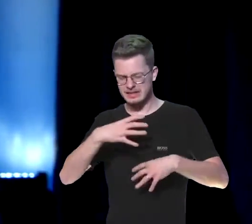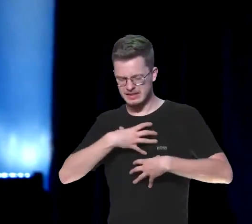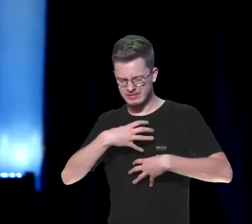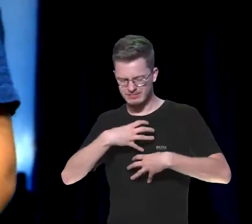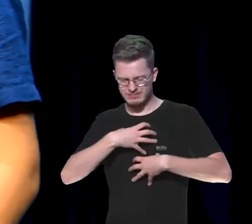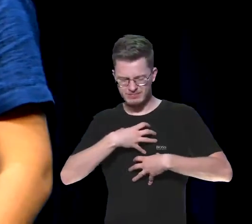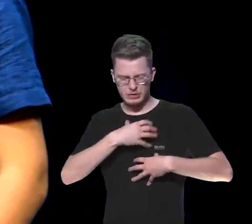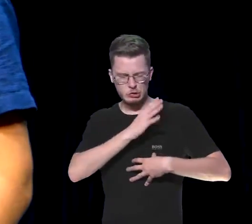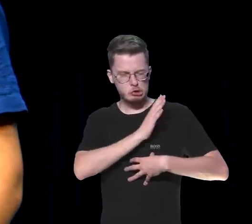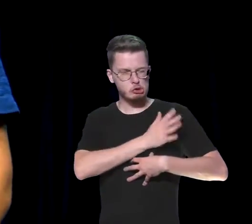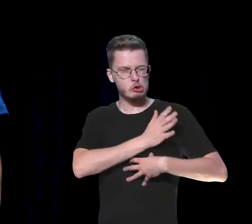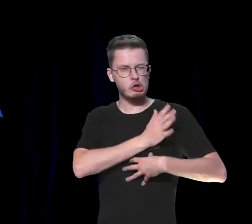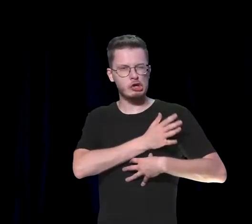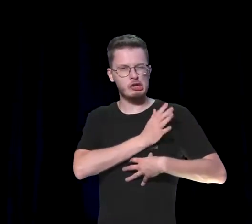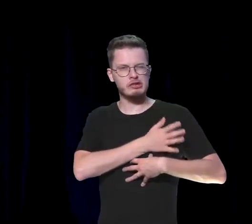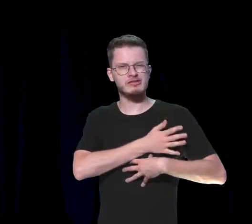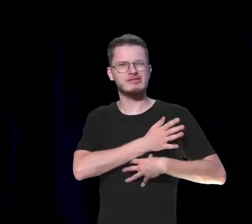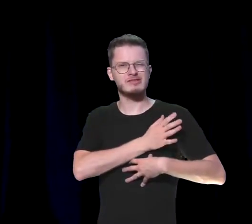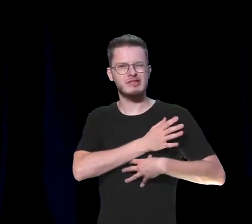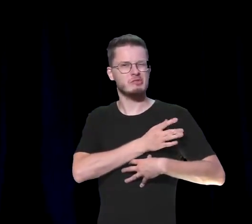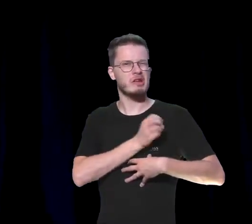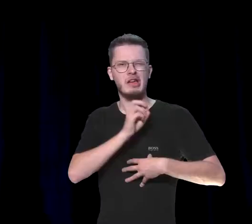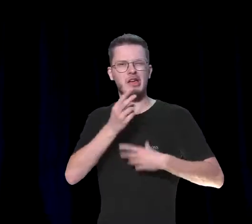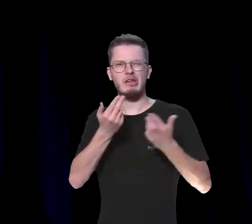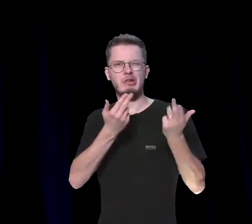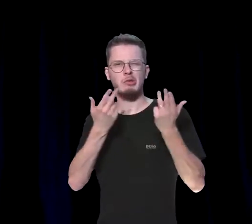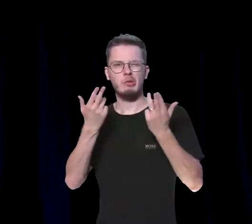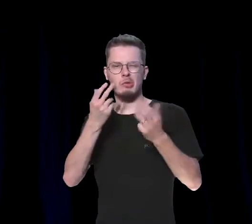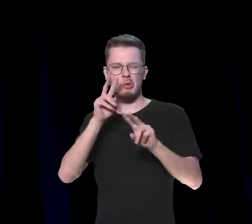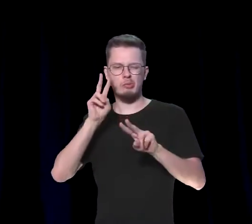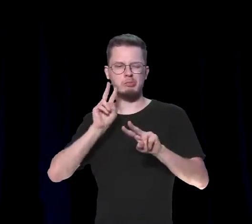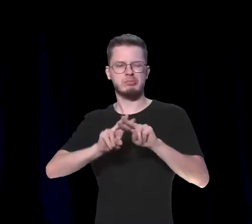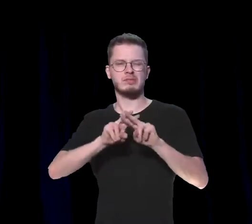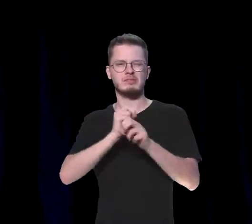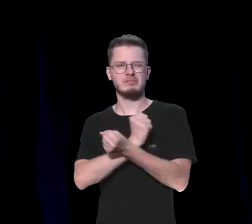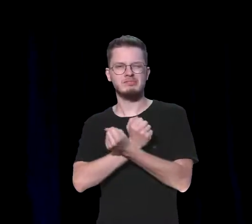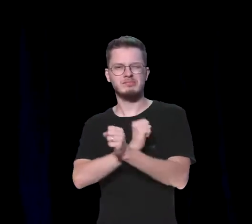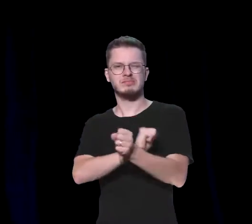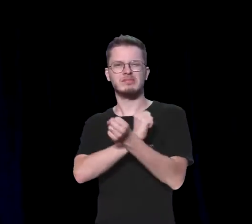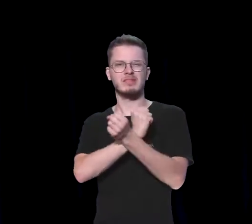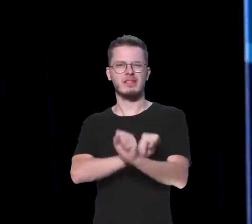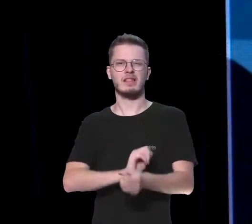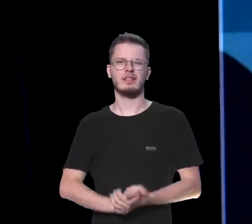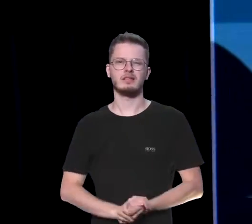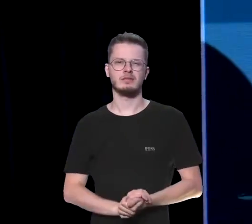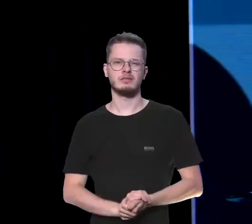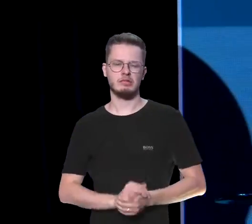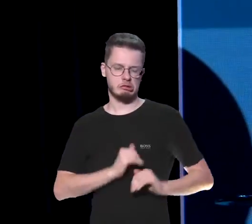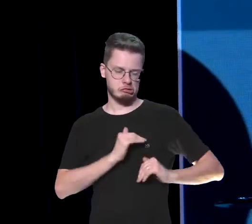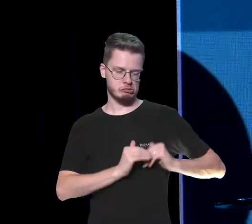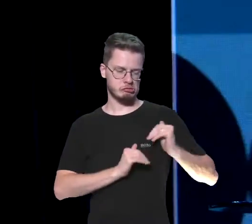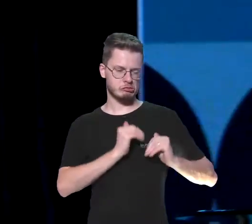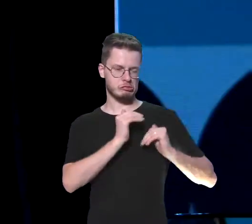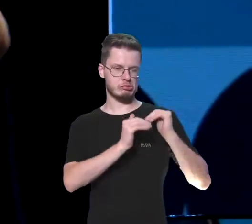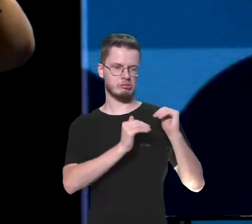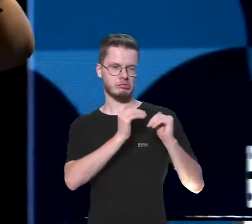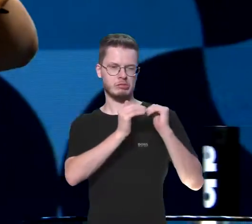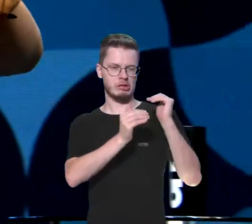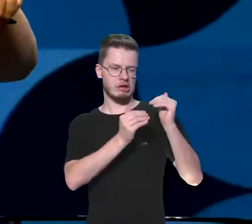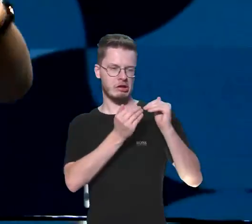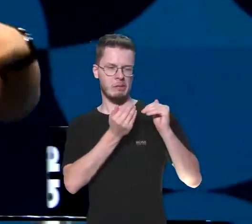porque quando a gente permite que eles cresçam, a gente toma um veneno, esperando o outro